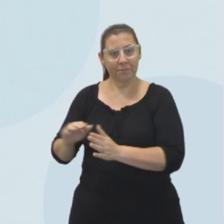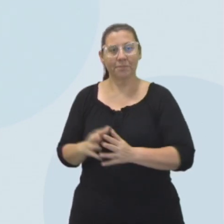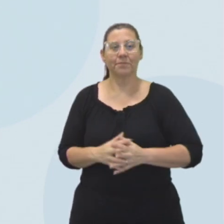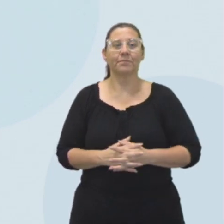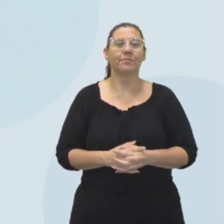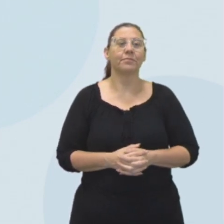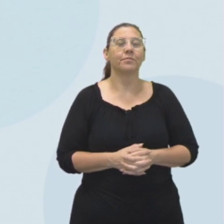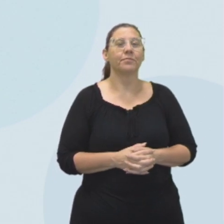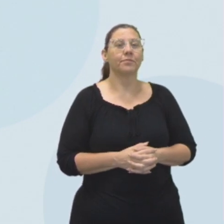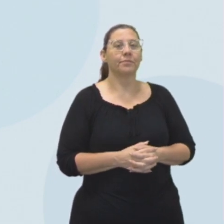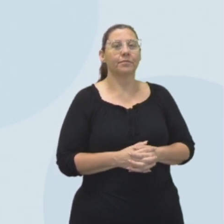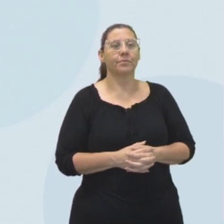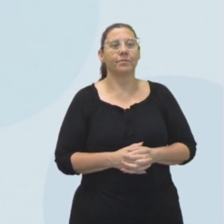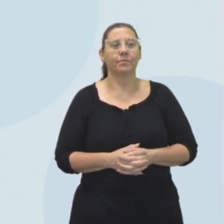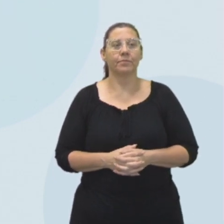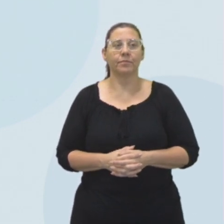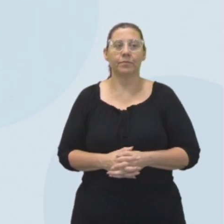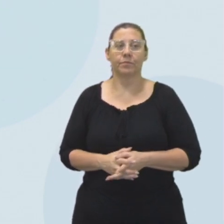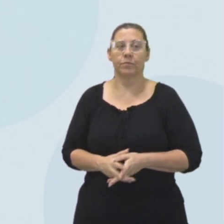slide.